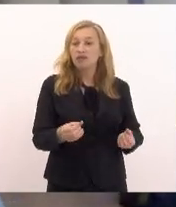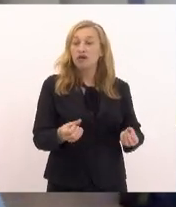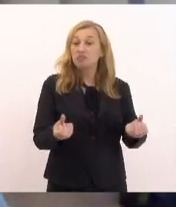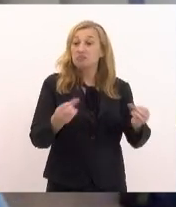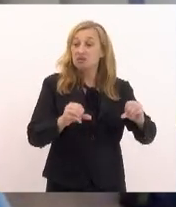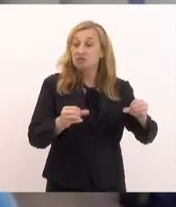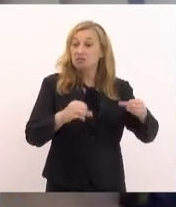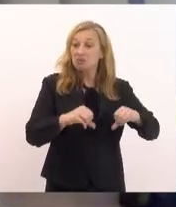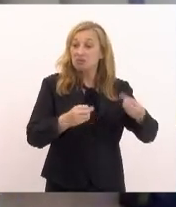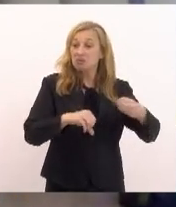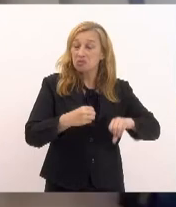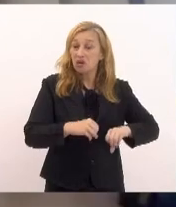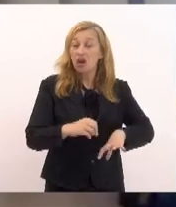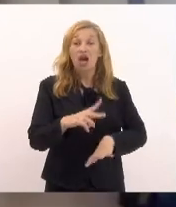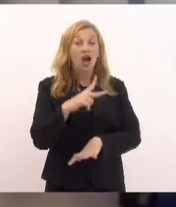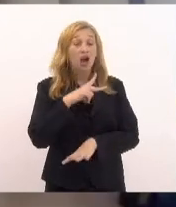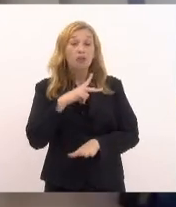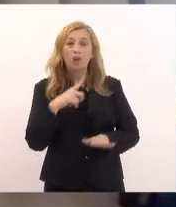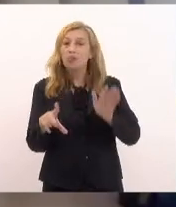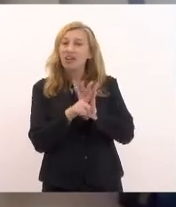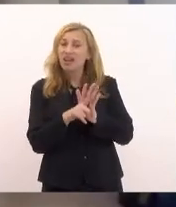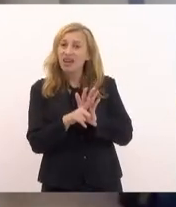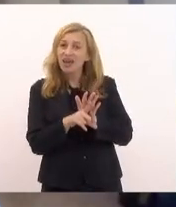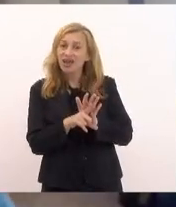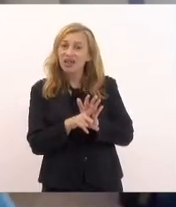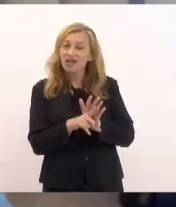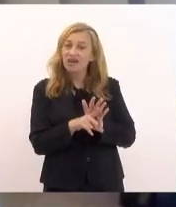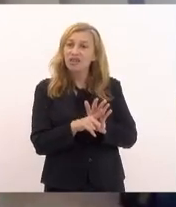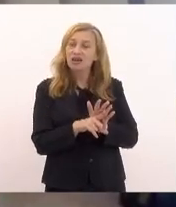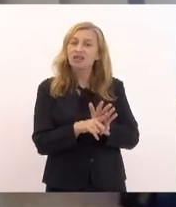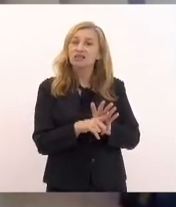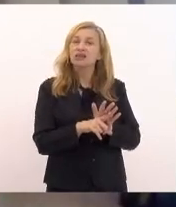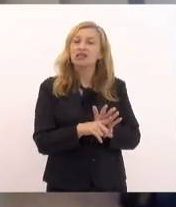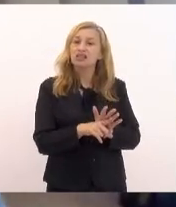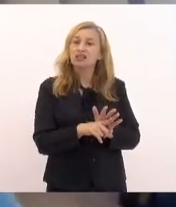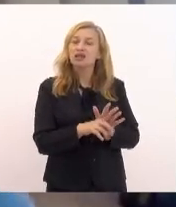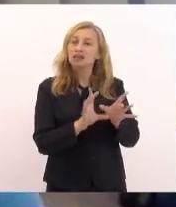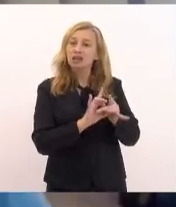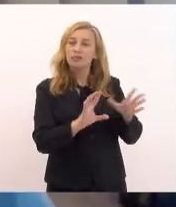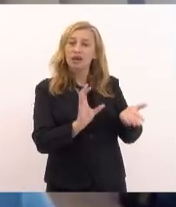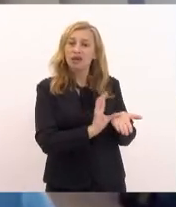Vai precarizando, quando a própria legislação garante recurso que é para valorizar o